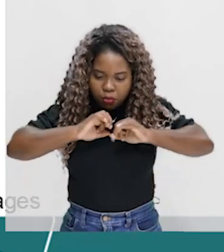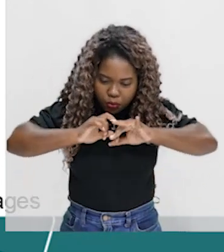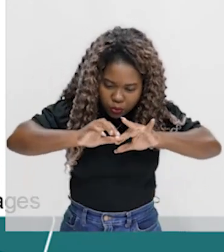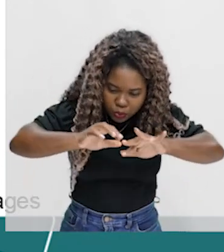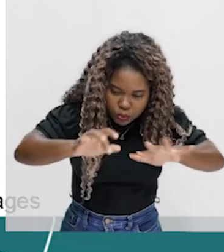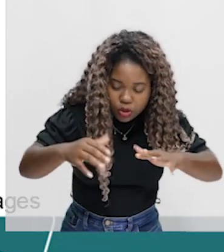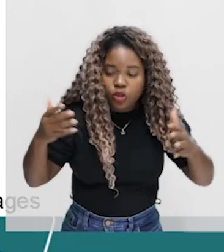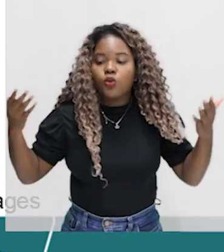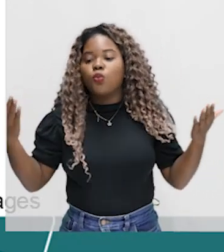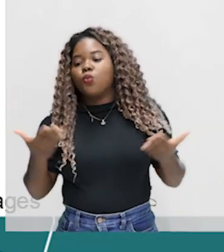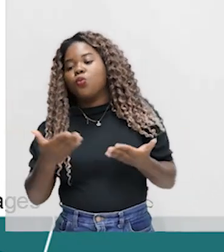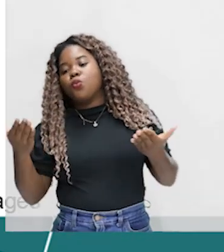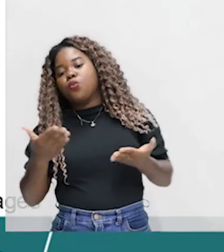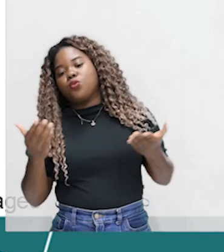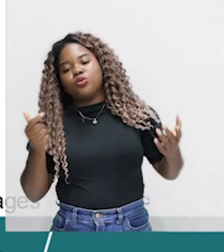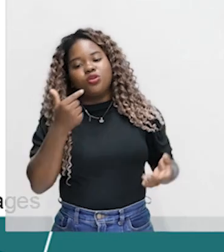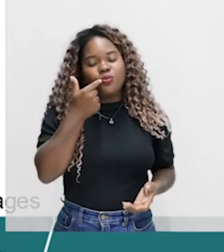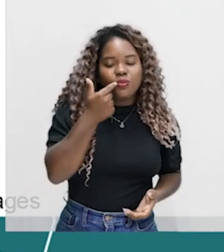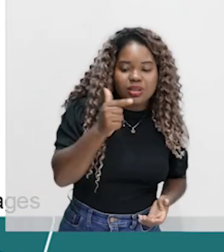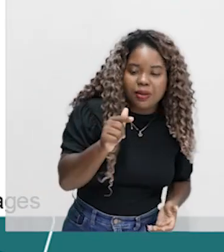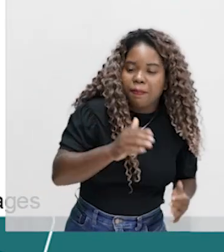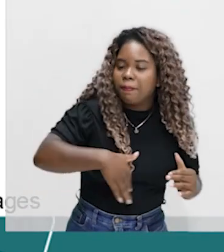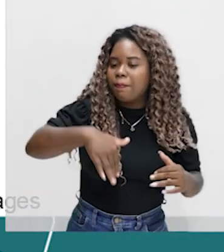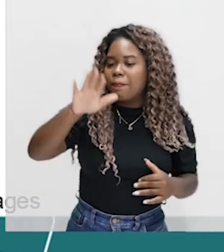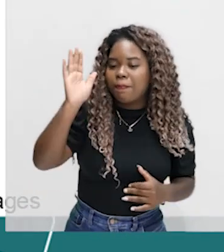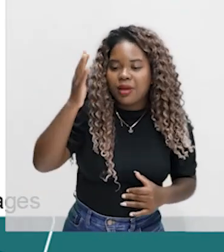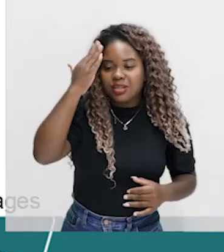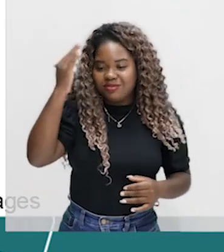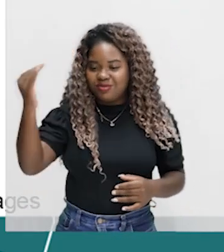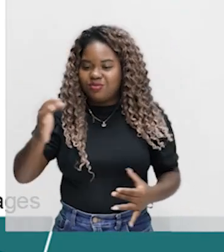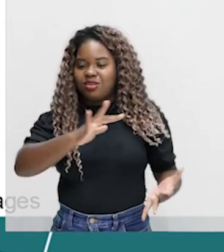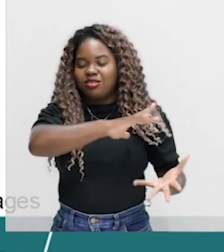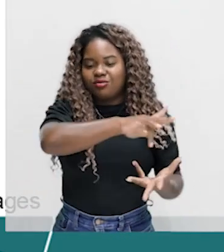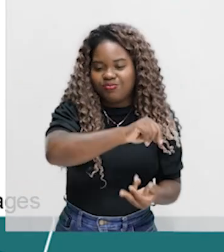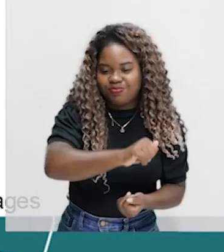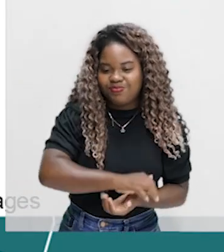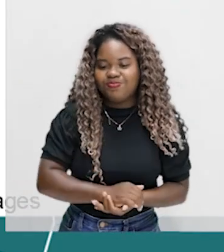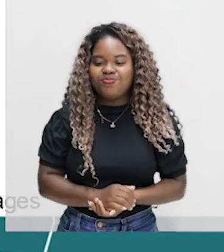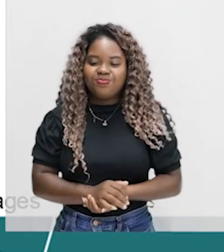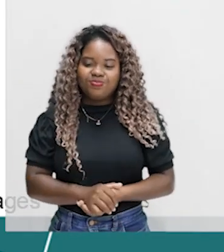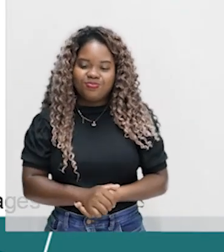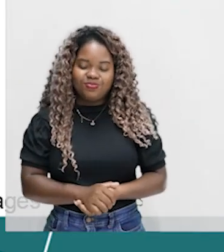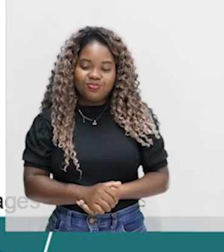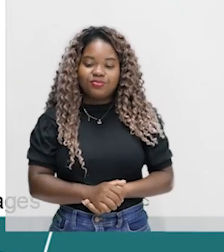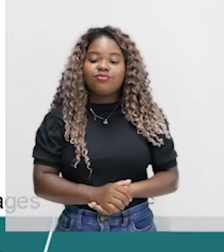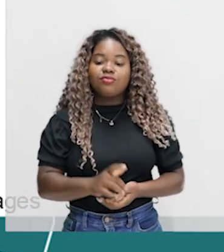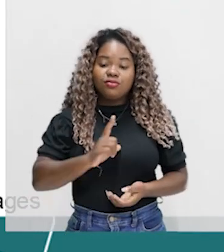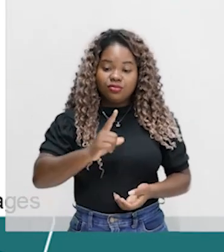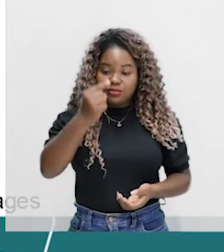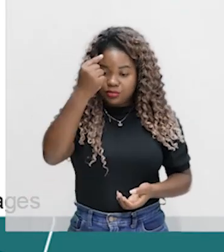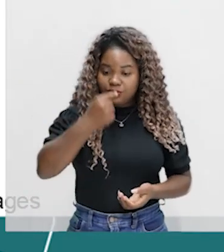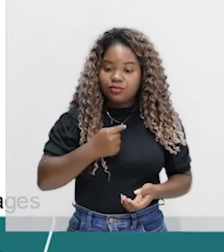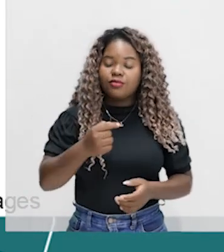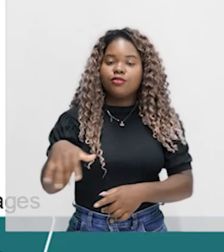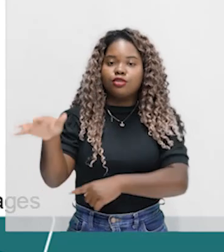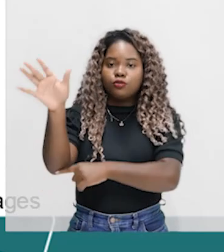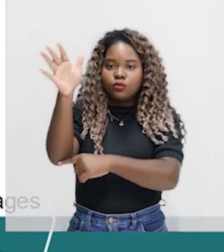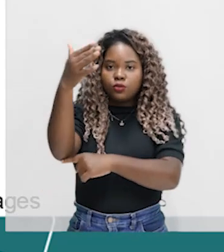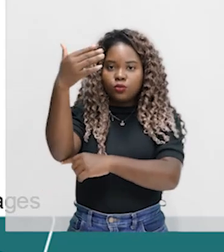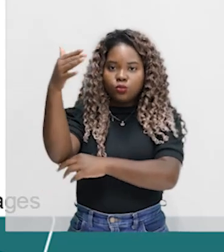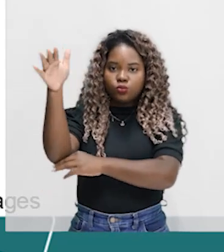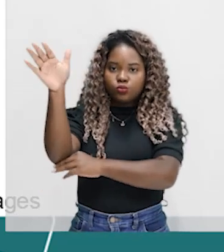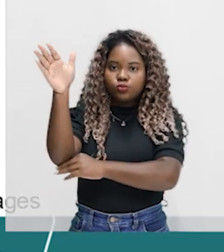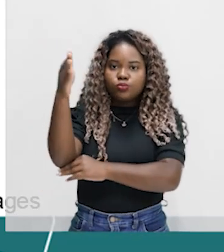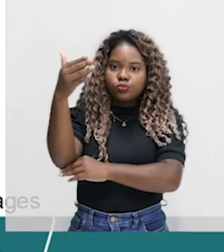hoje é um dos idiomas mais comuns do mundo. Aqui eu tenho uma imagem da bandeira